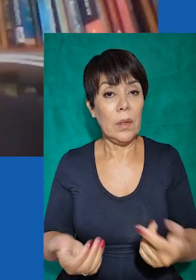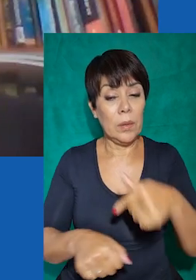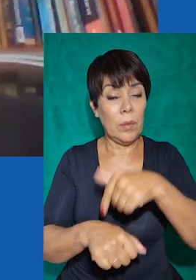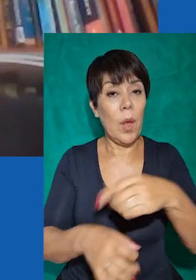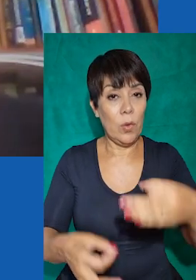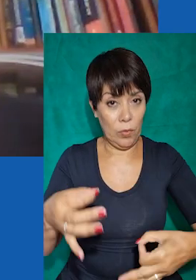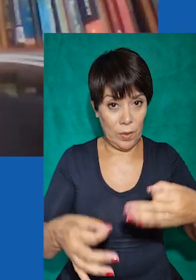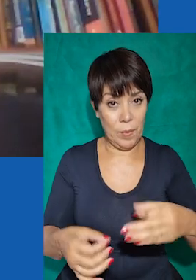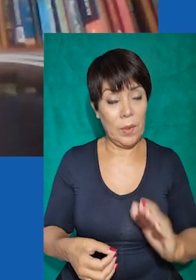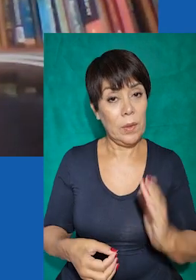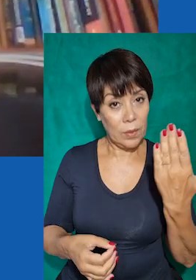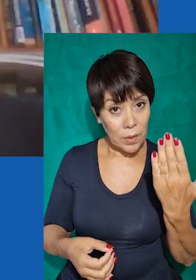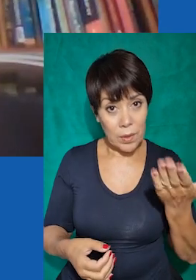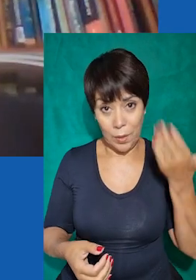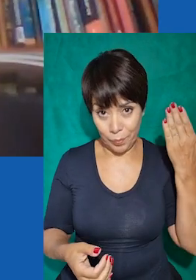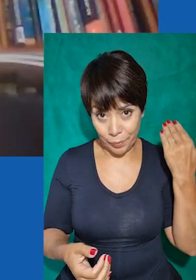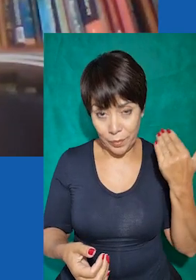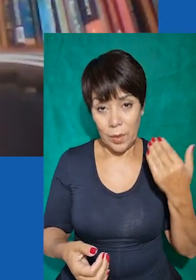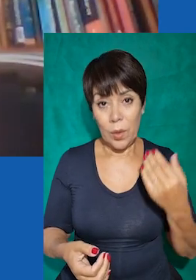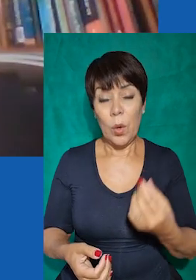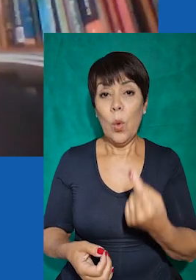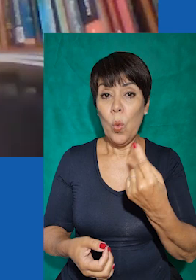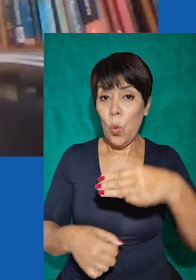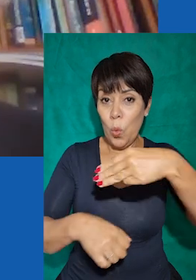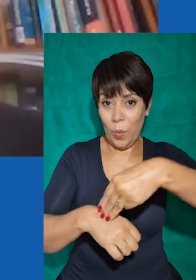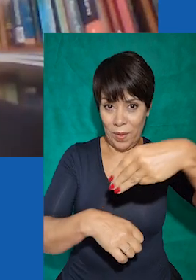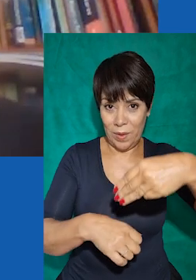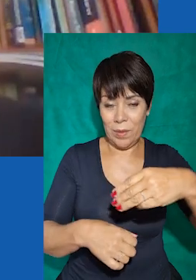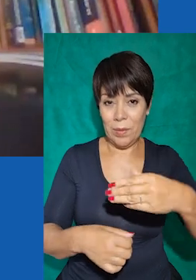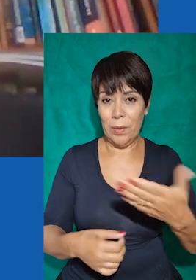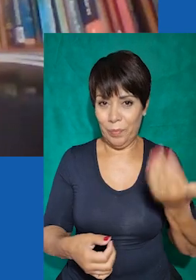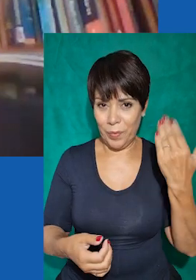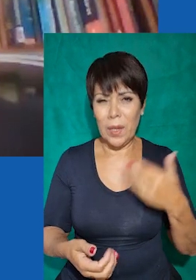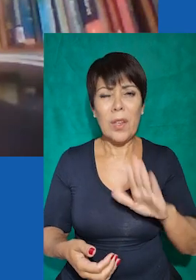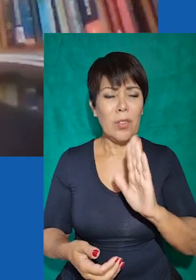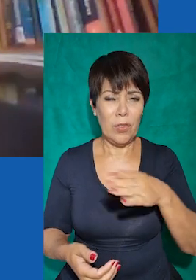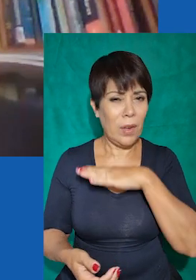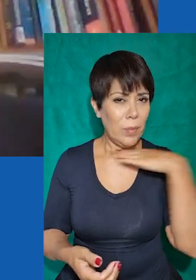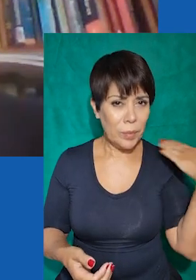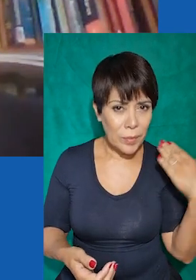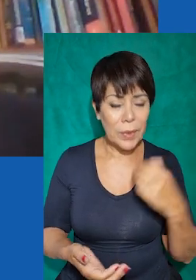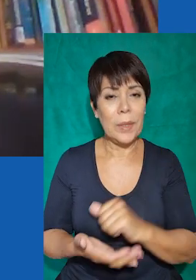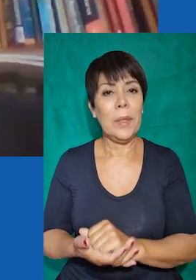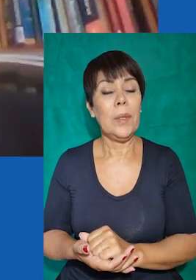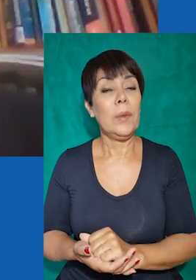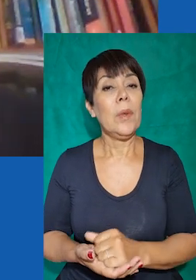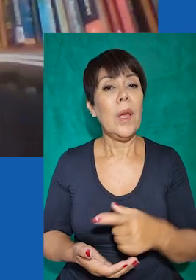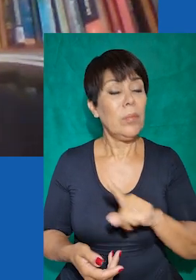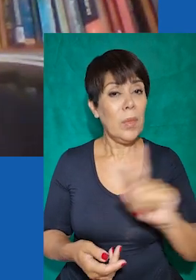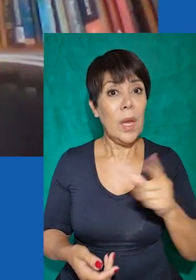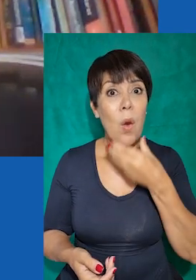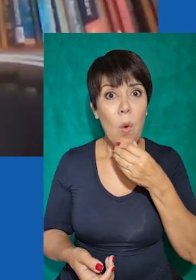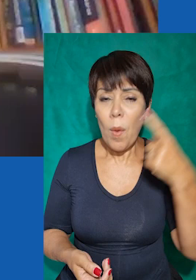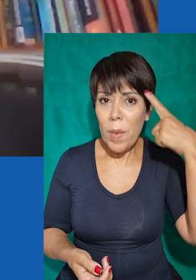E nesse julgamento, um dos ministros do Supremo de então, hoje falecido, Menezes Direito,